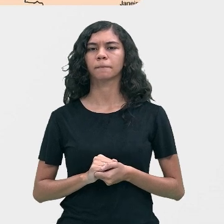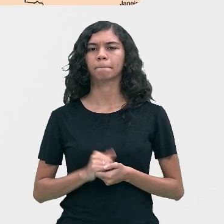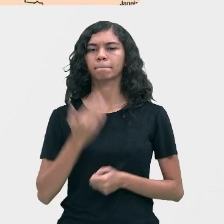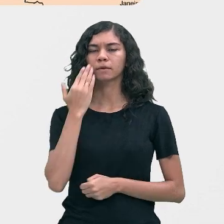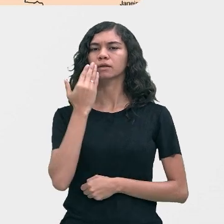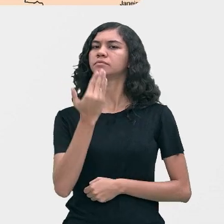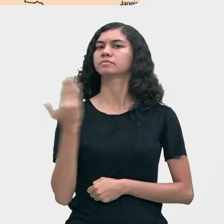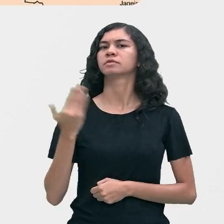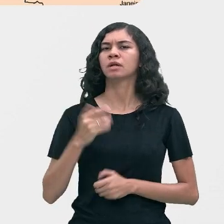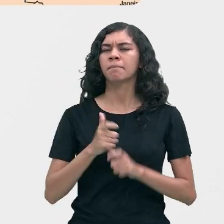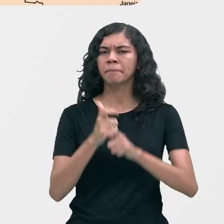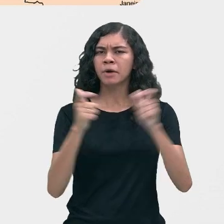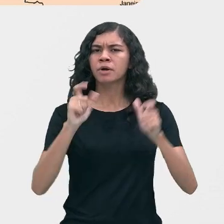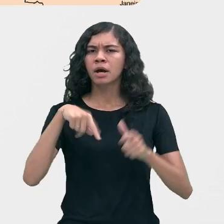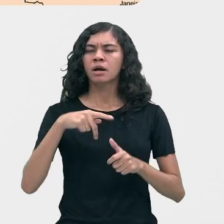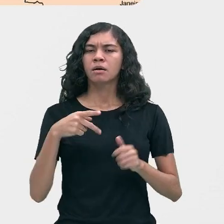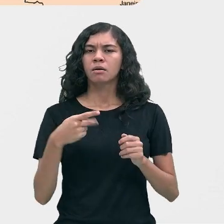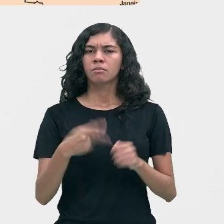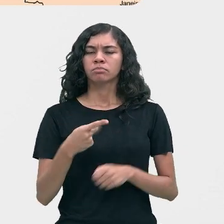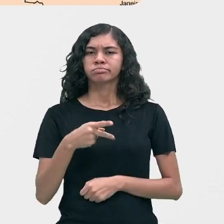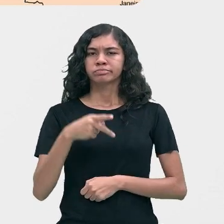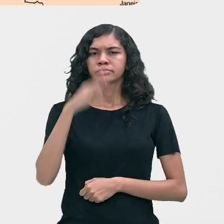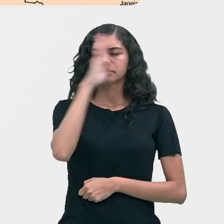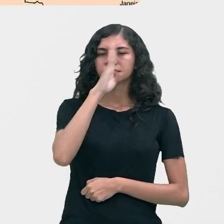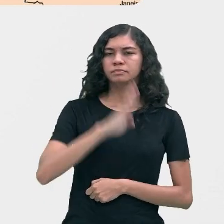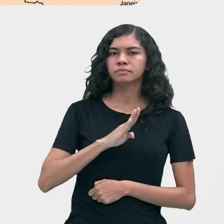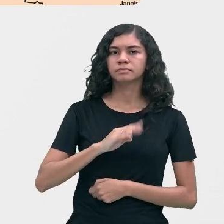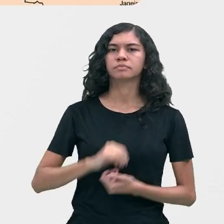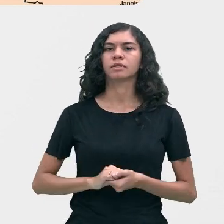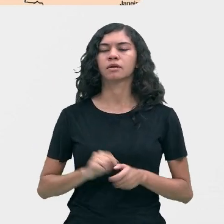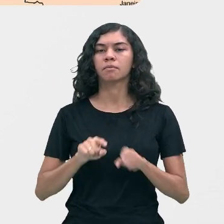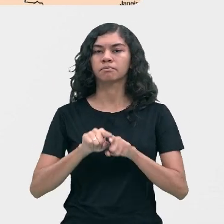território brasileiro, mas sua extensão